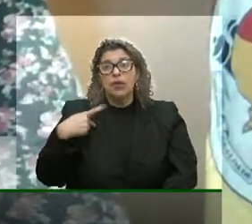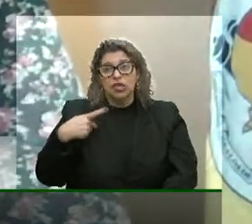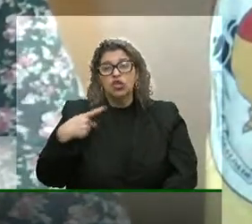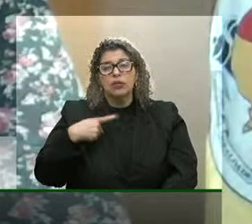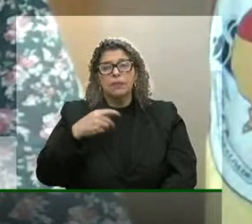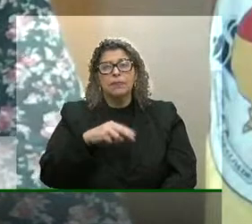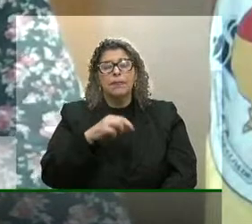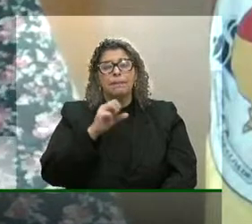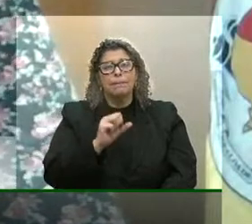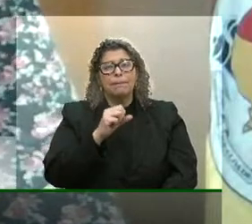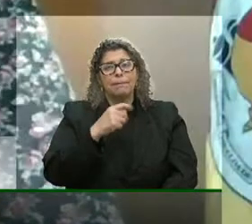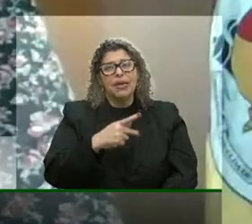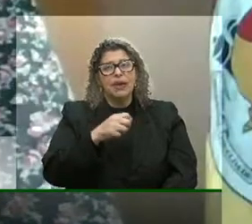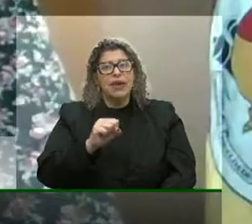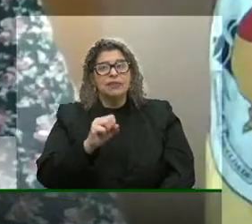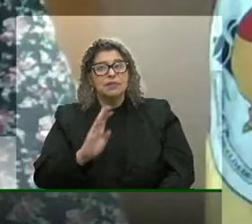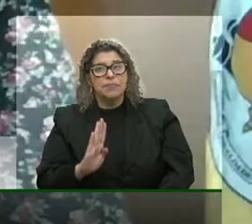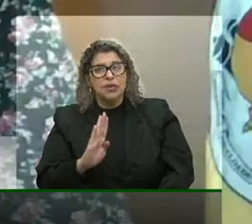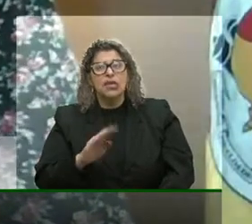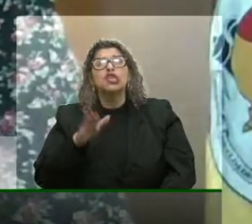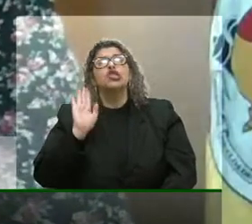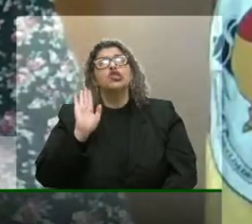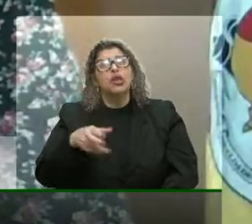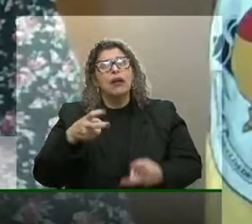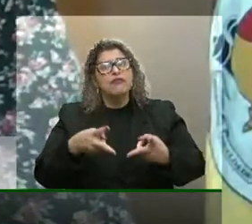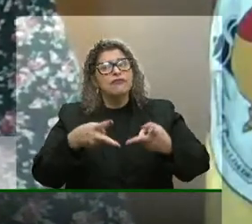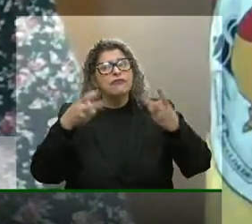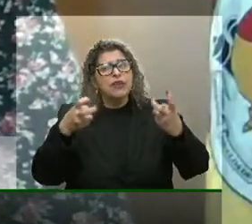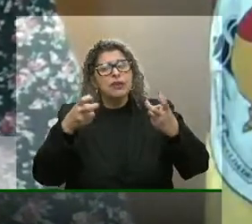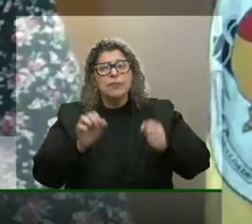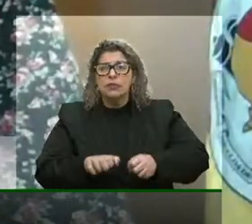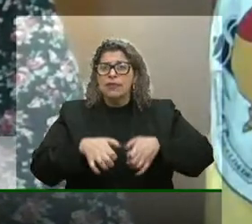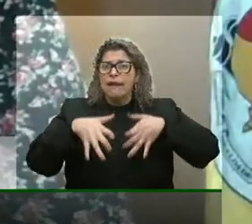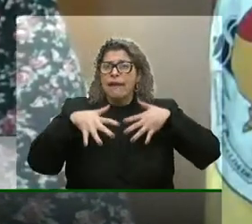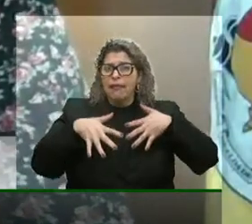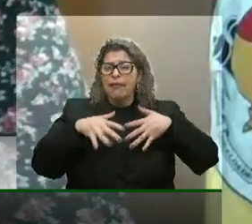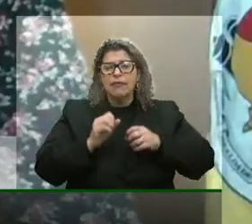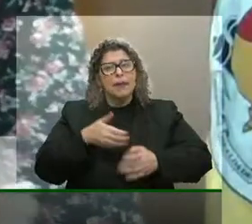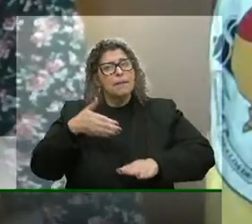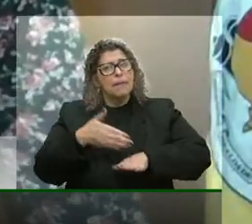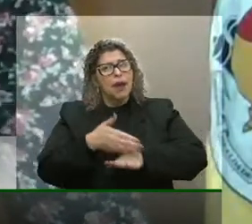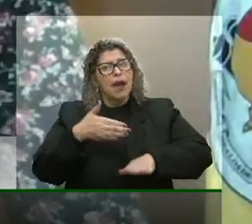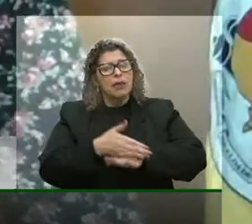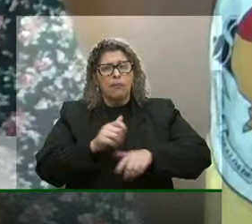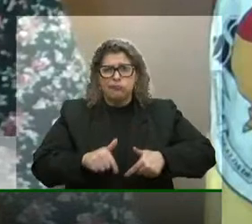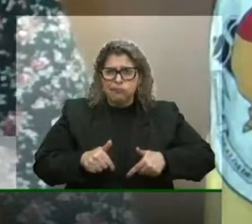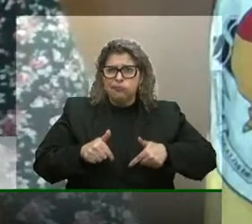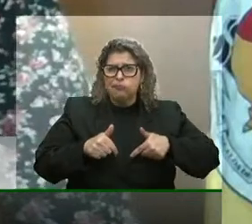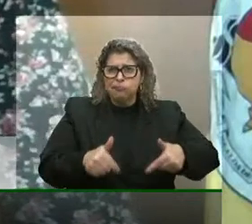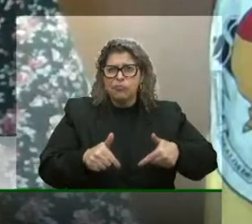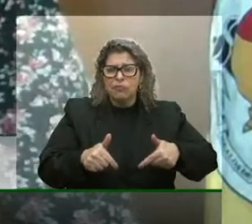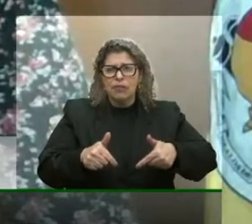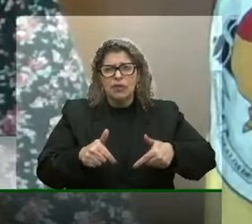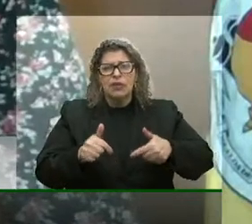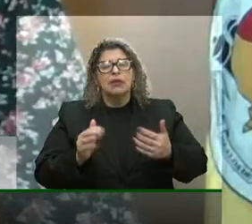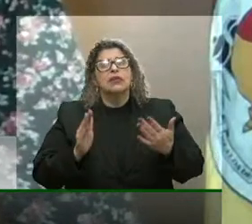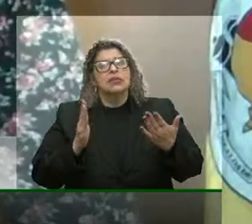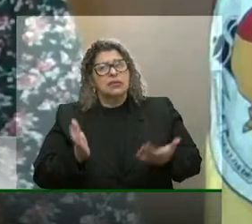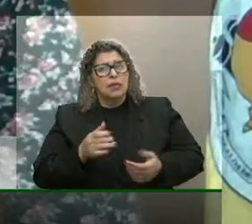PSB, vimos há muito tempo nesta Casa Legislativa participando ativamente numa